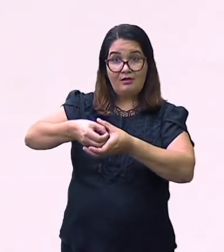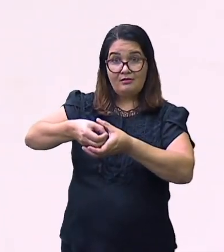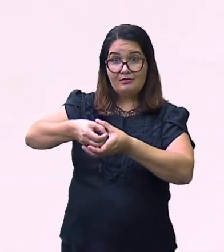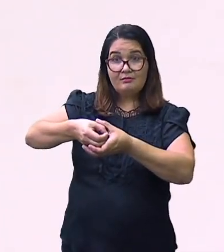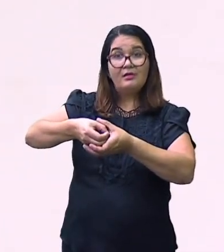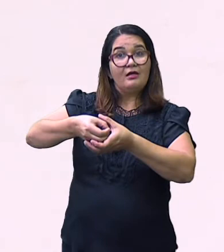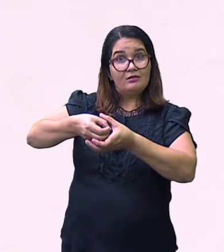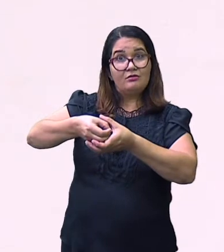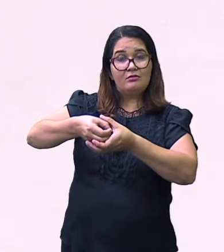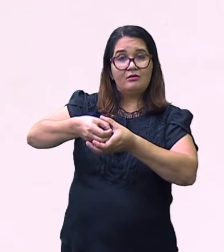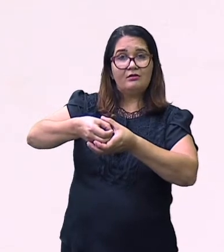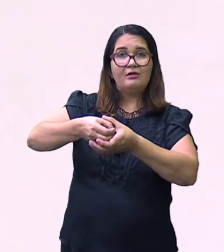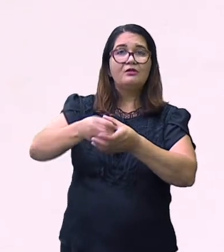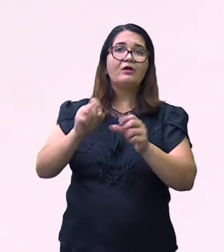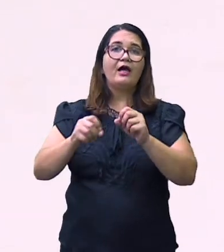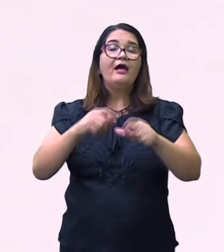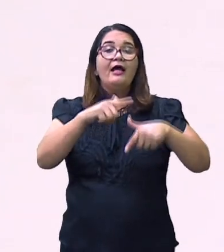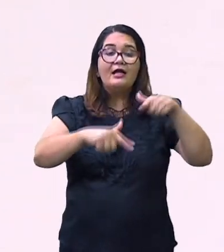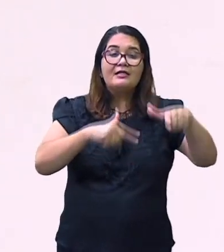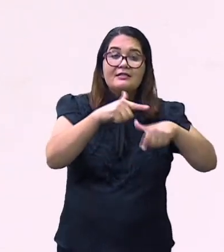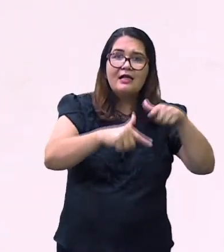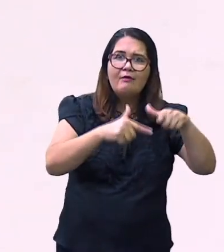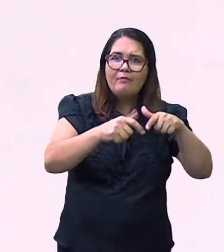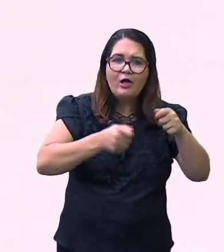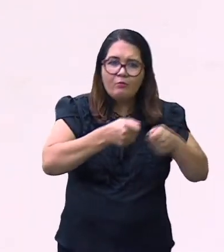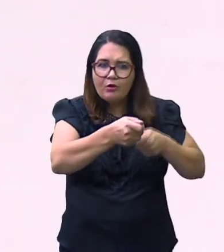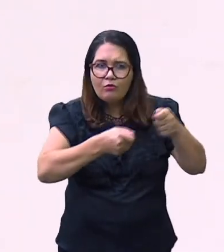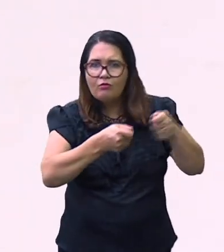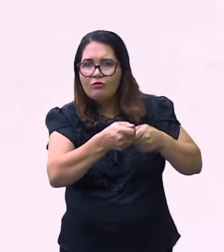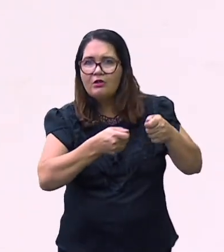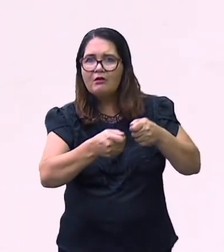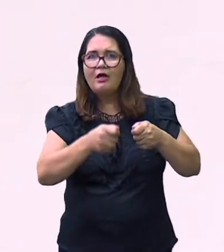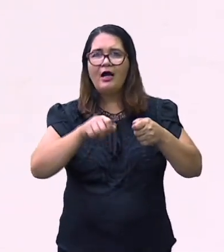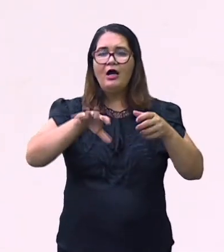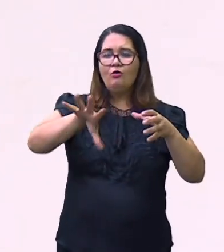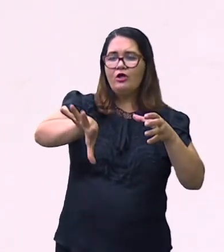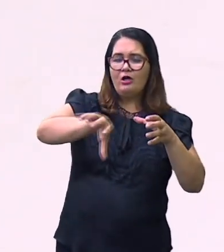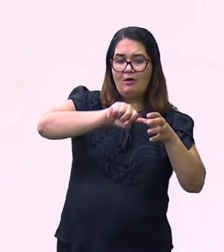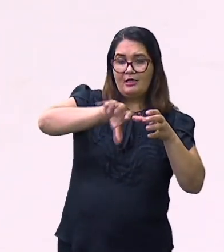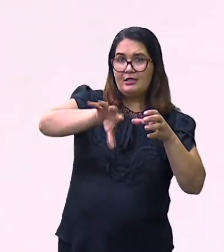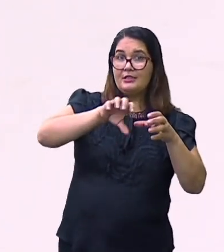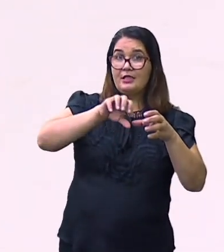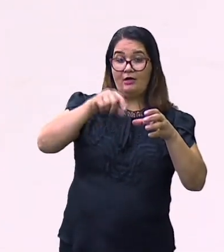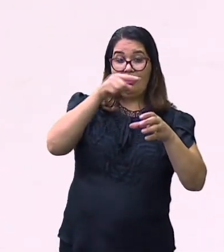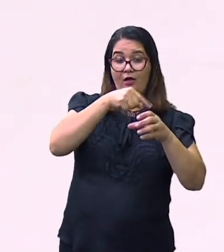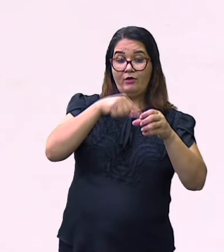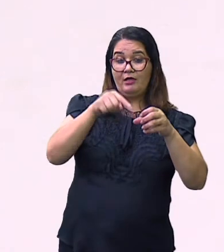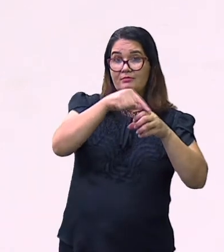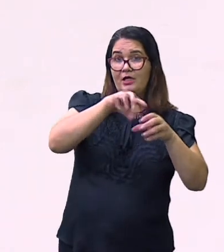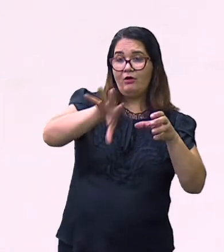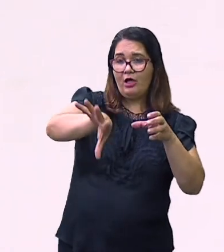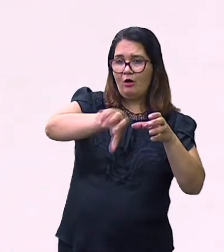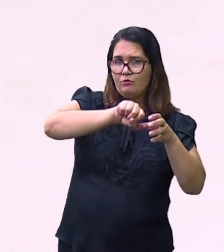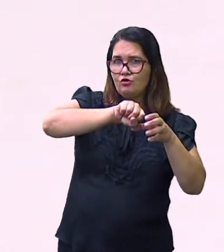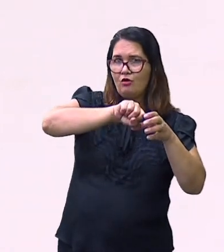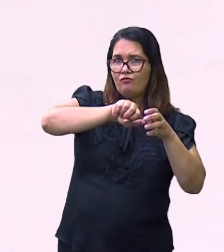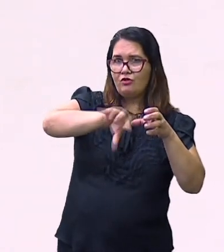o mais colorida, mais bonita que você conseguir. É uma diversão. Nós